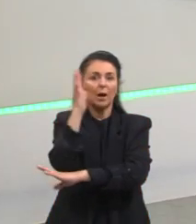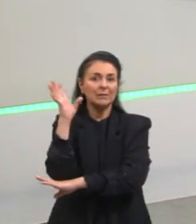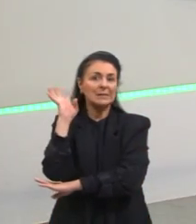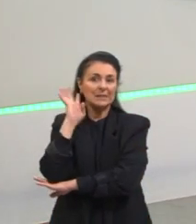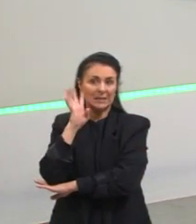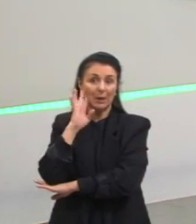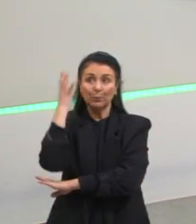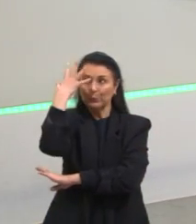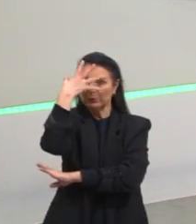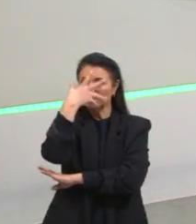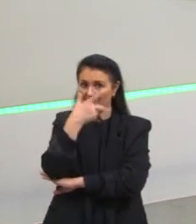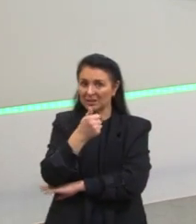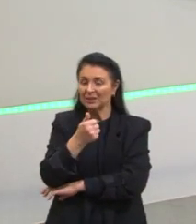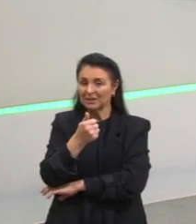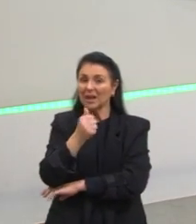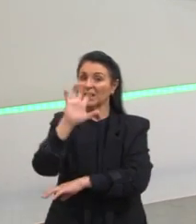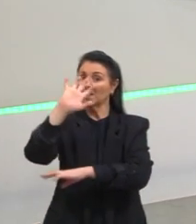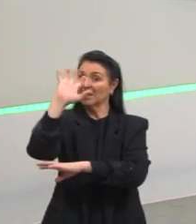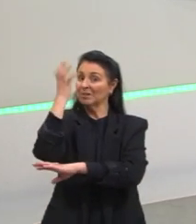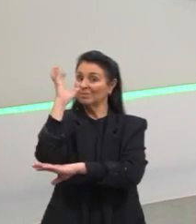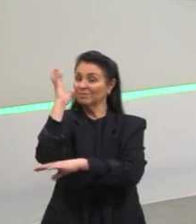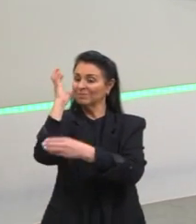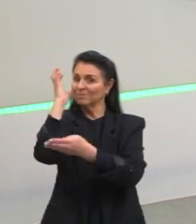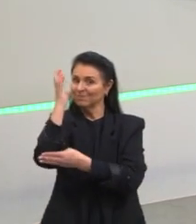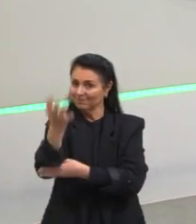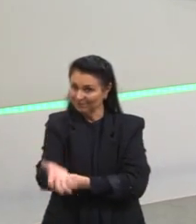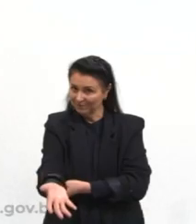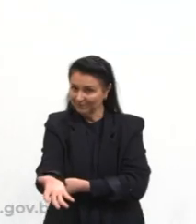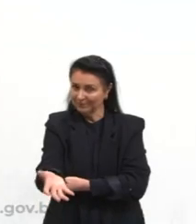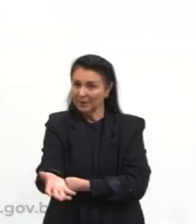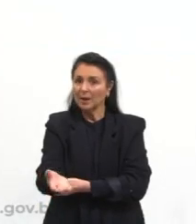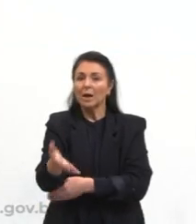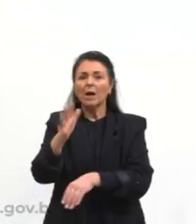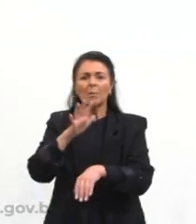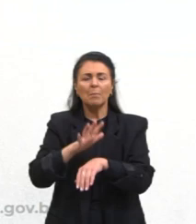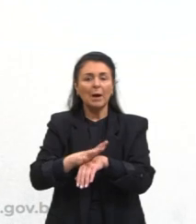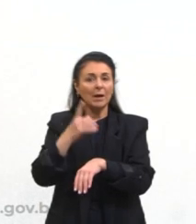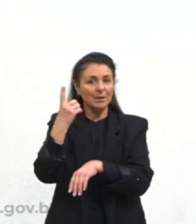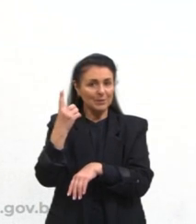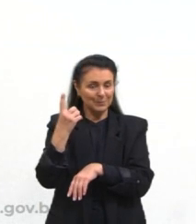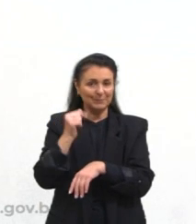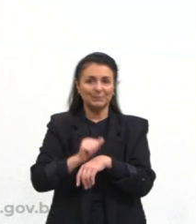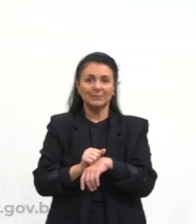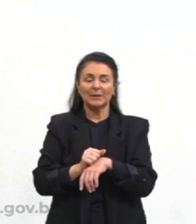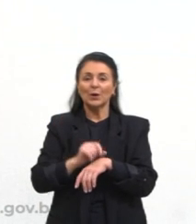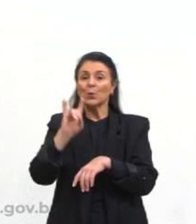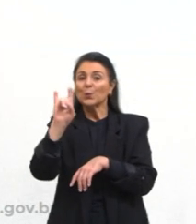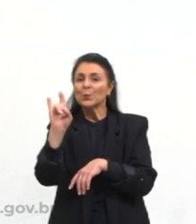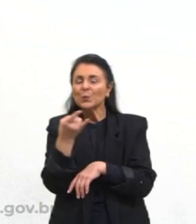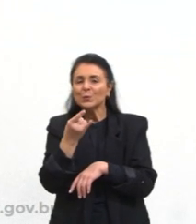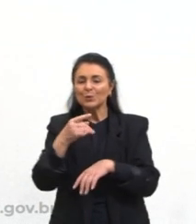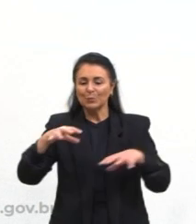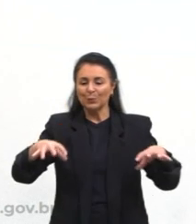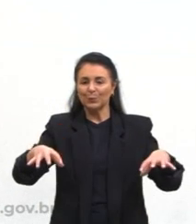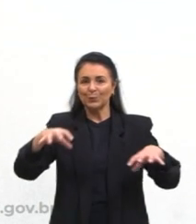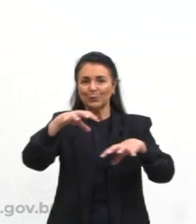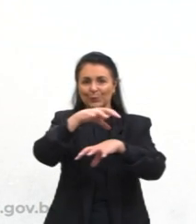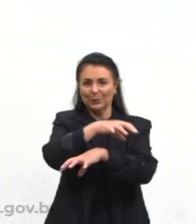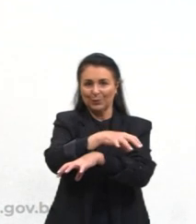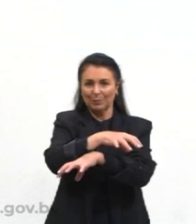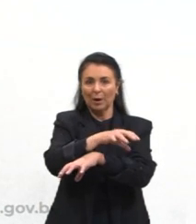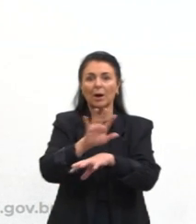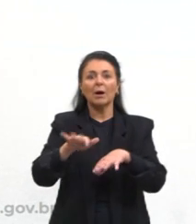que nós vamos ter da meninos e meninas vamos para o para mais uma aqui aí nós fizemos nosso último biome nha tá